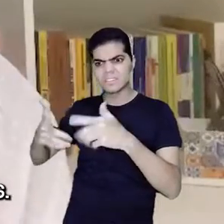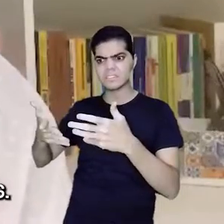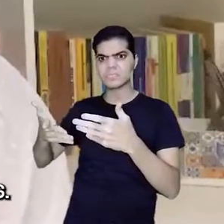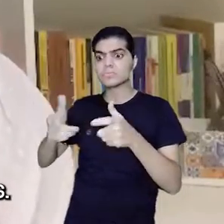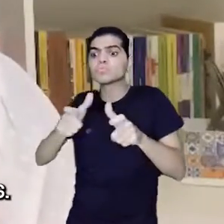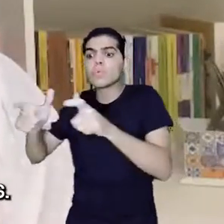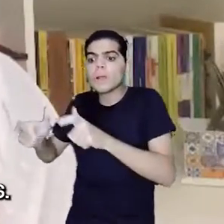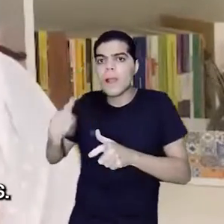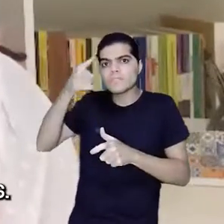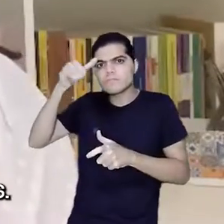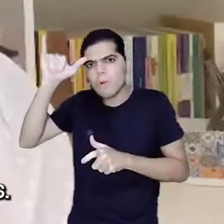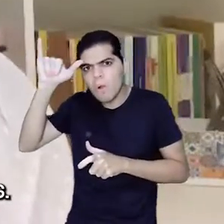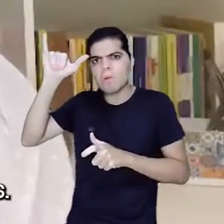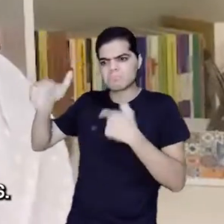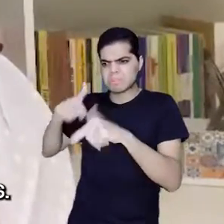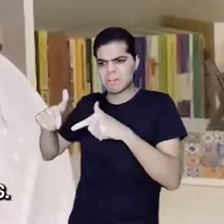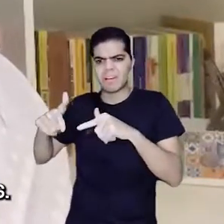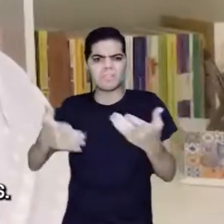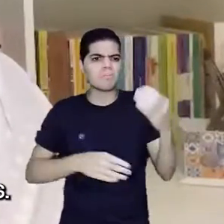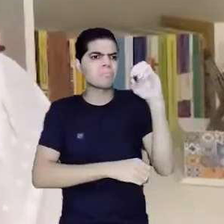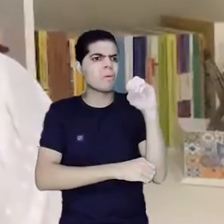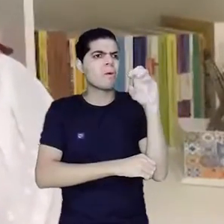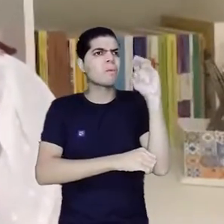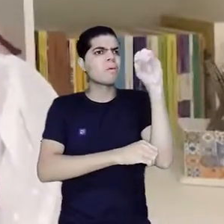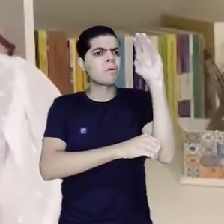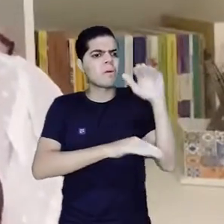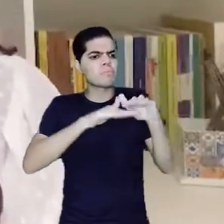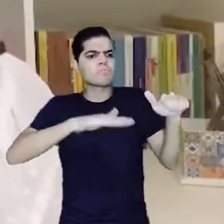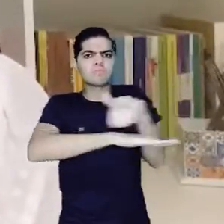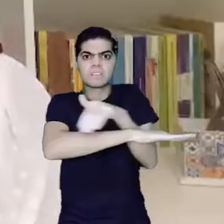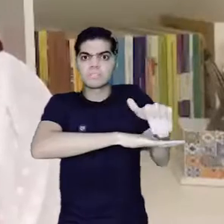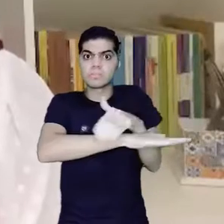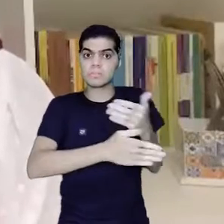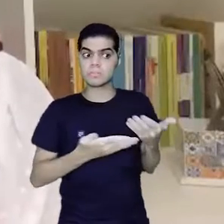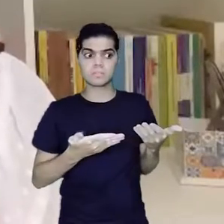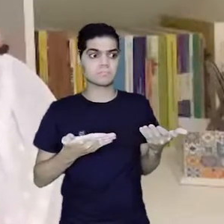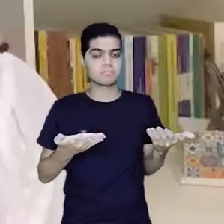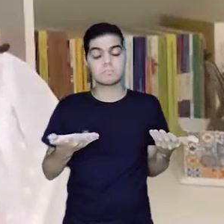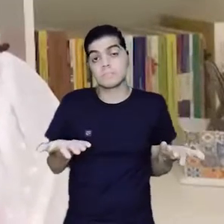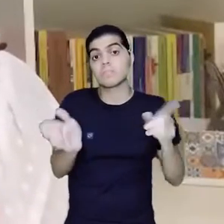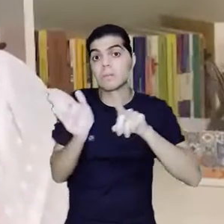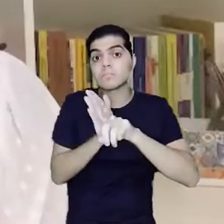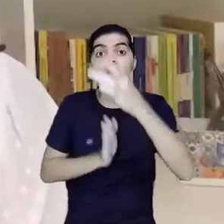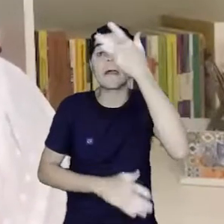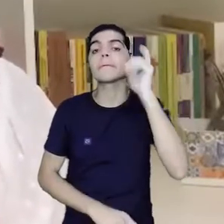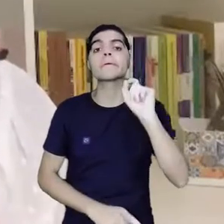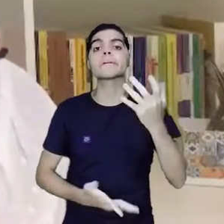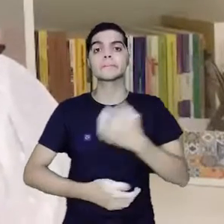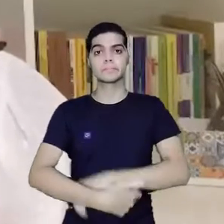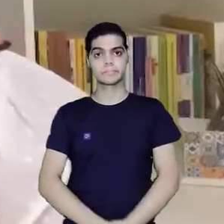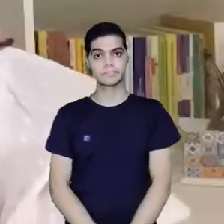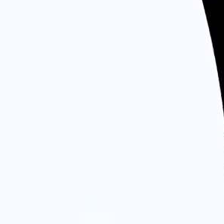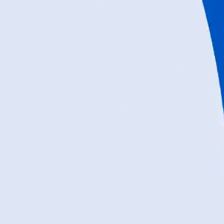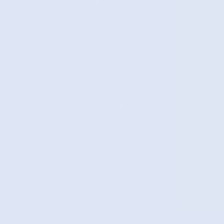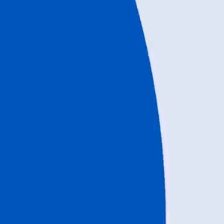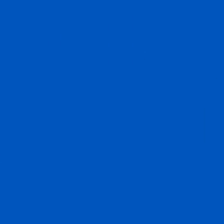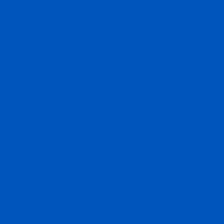nos latifúndios e nos semáforos das cidades? Então é preciso perguntar: independência para quem?